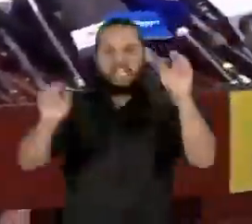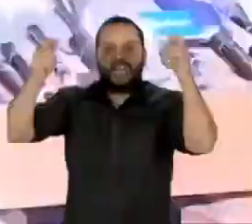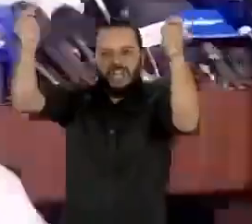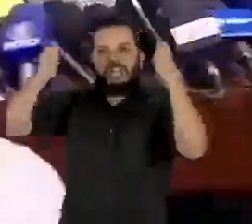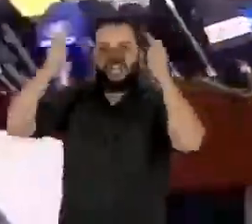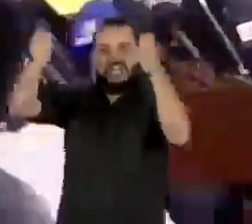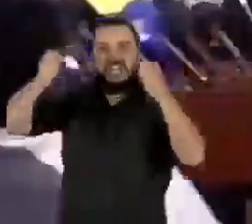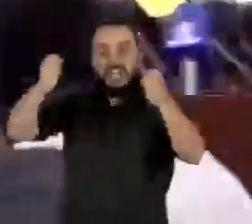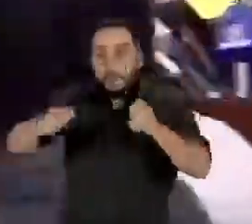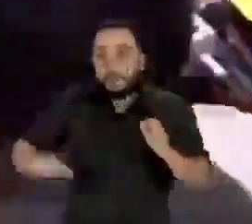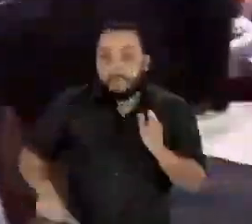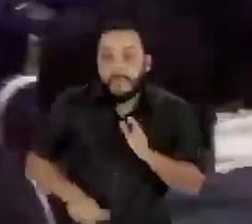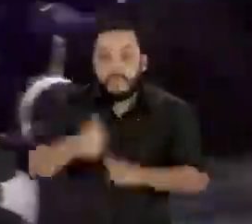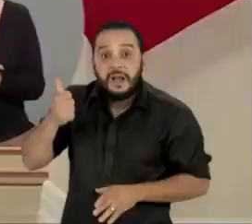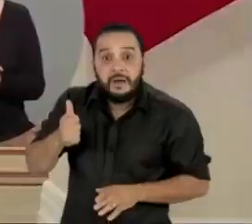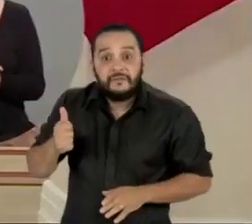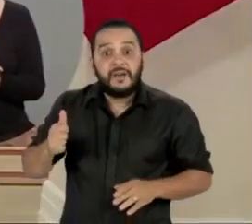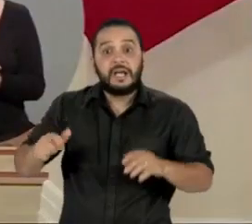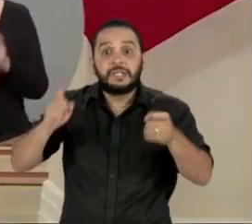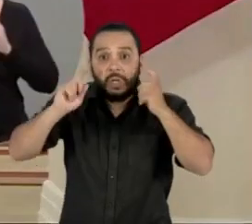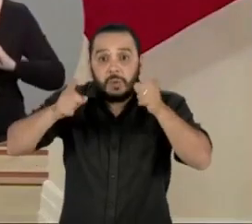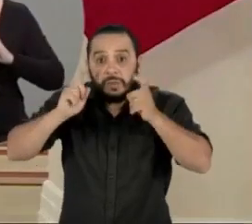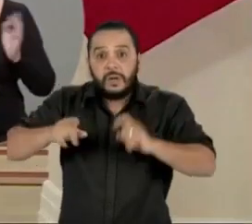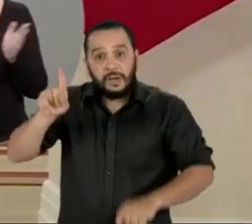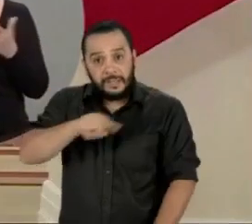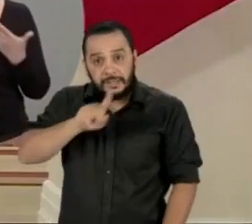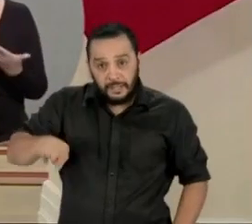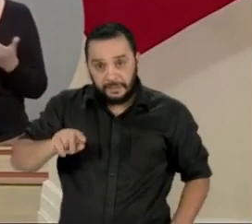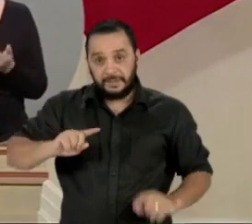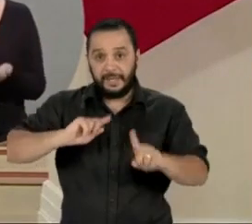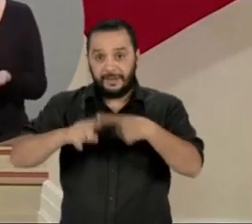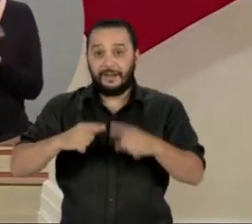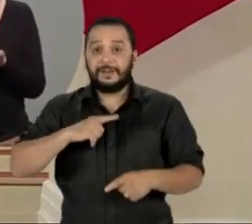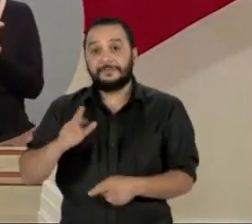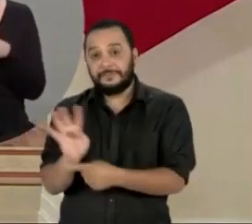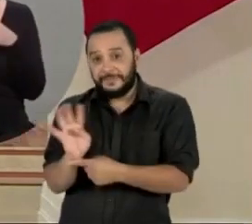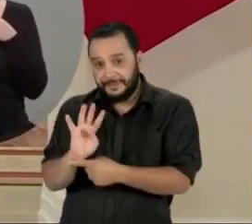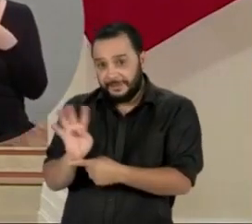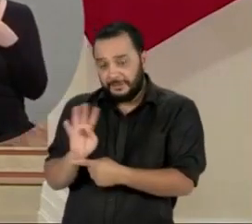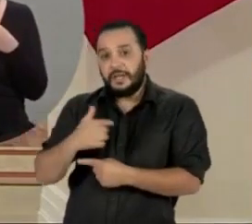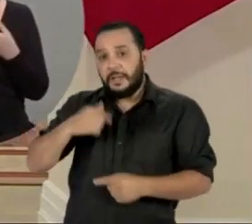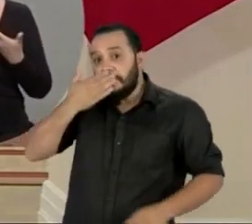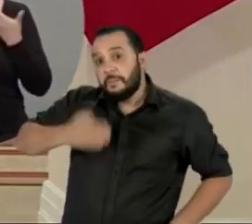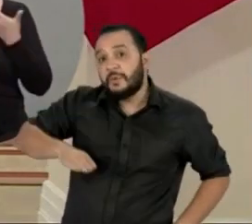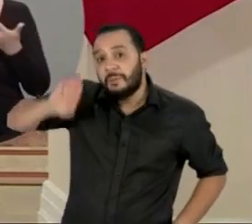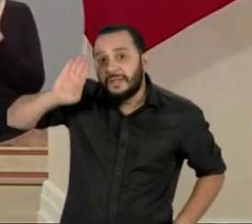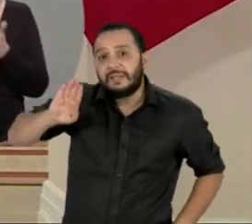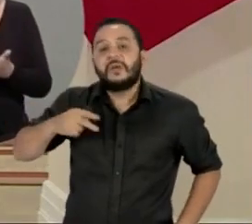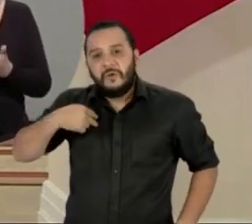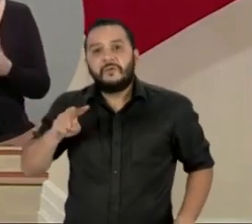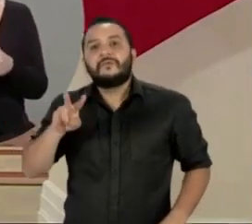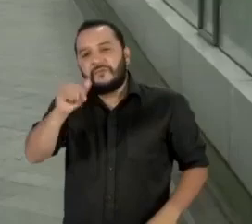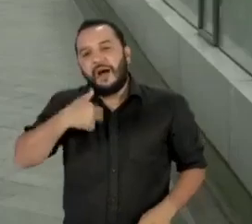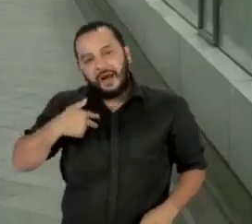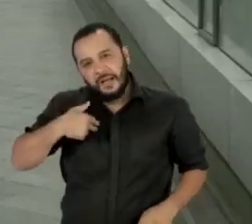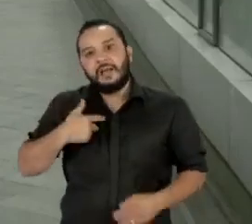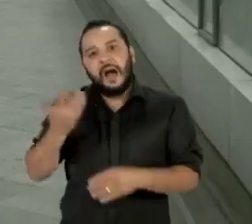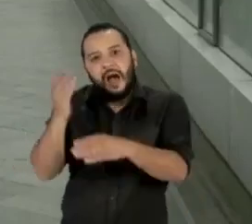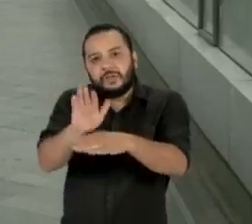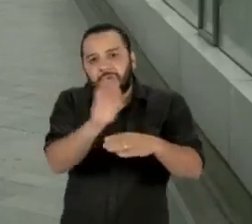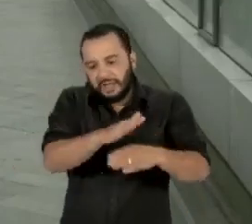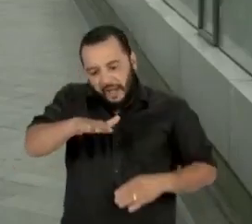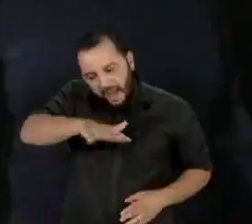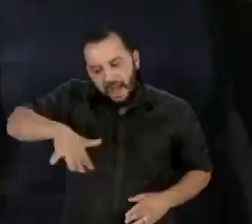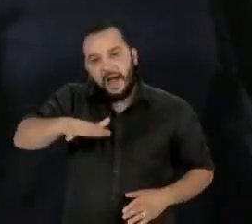desse tipo teve de ser cancelada. Mais tarde, em vídeo, ela prometeu medidas paliativas na área da habitação.